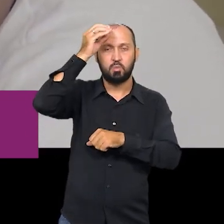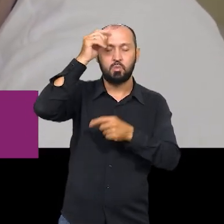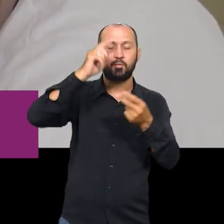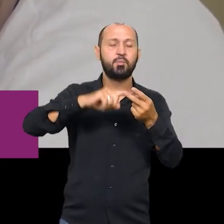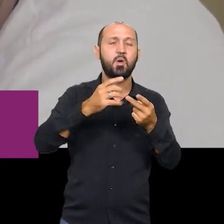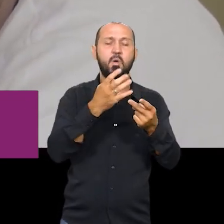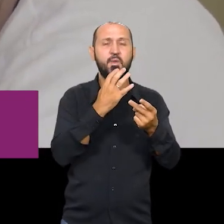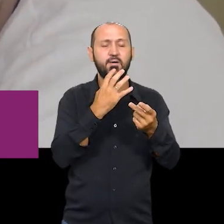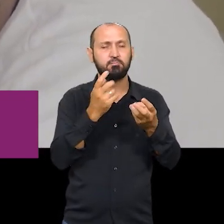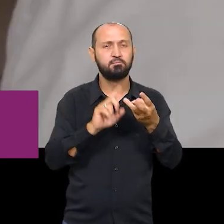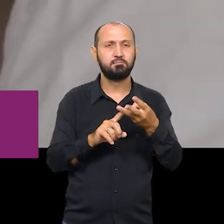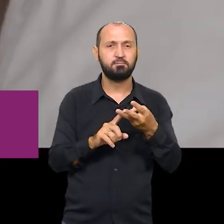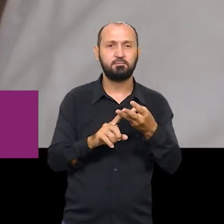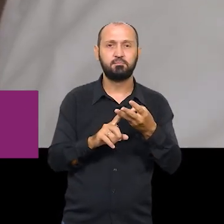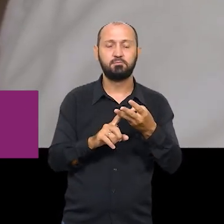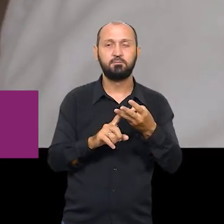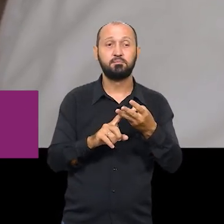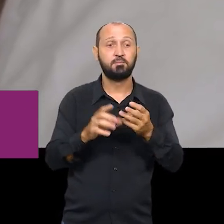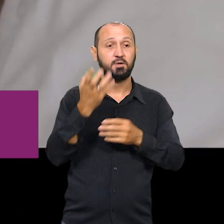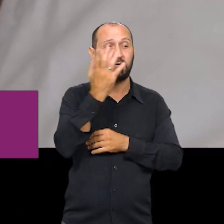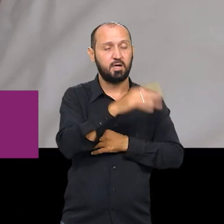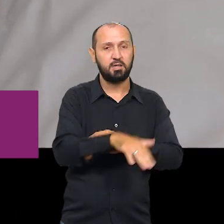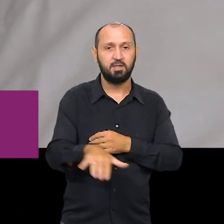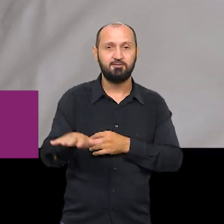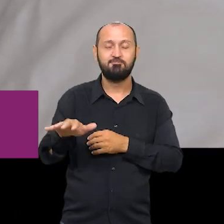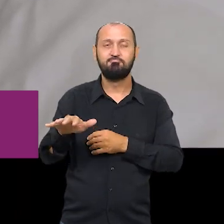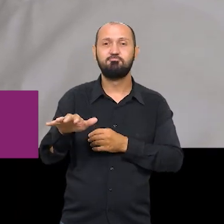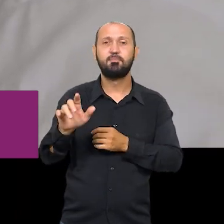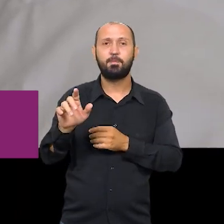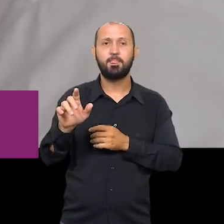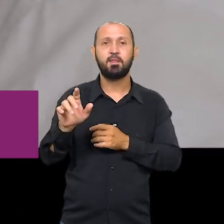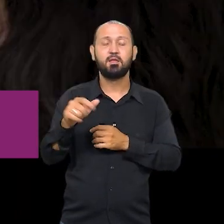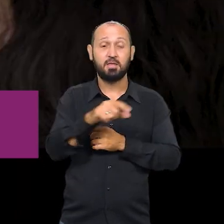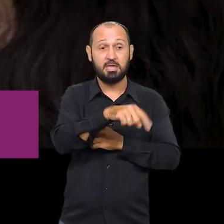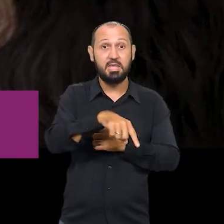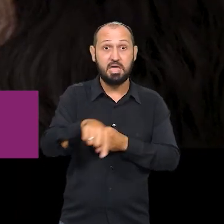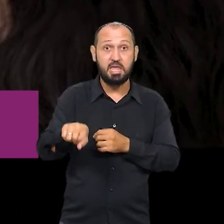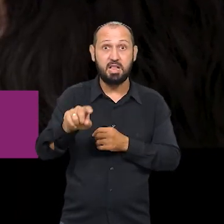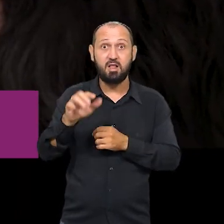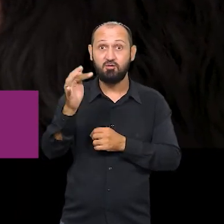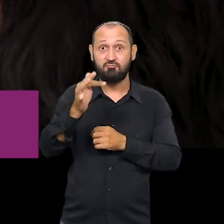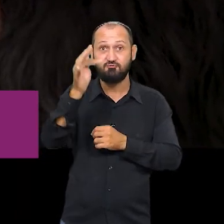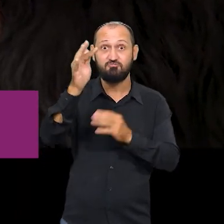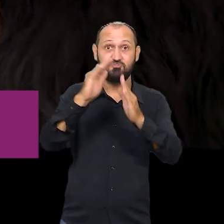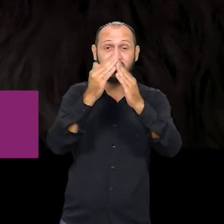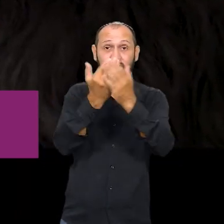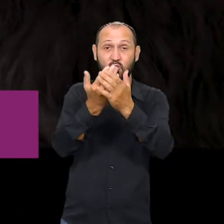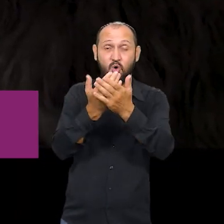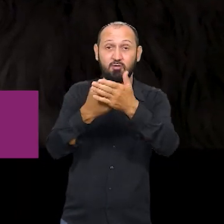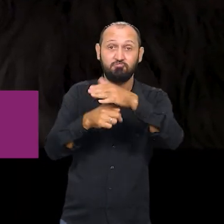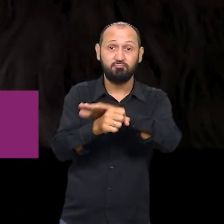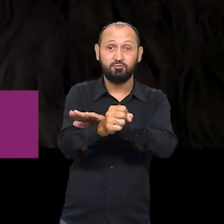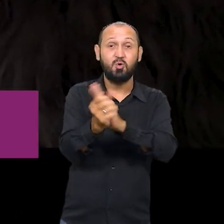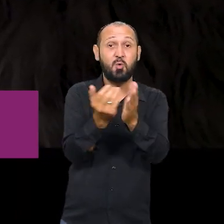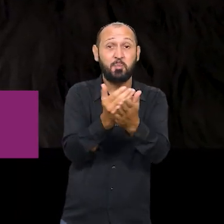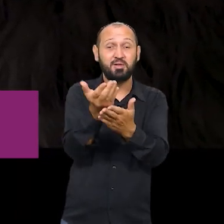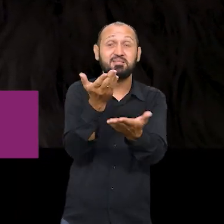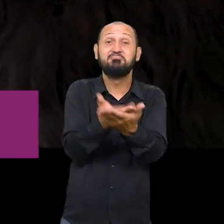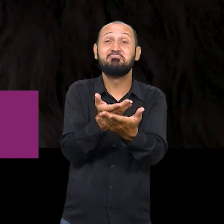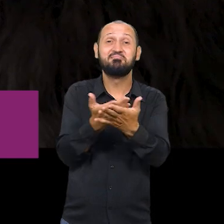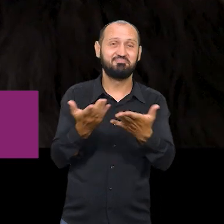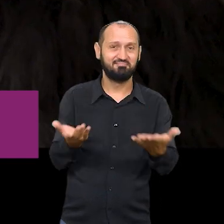conhecimento, e essa criançada, ela chega nas escolas, né? E como eu te falei no início,